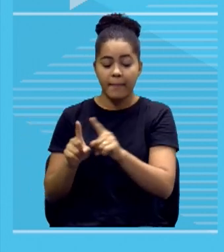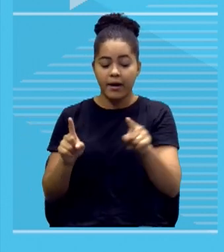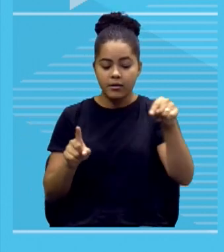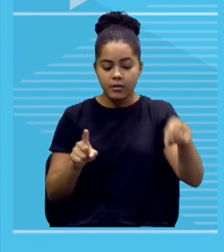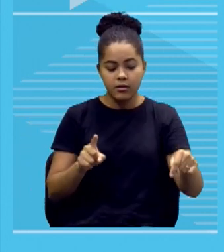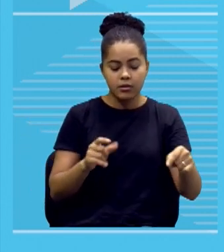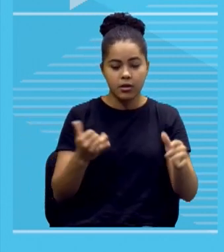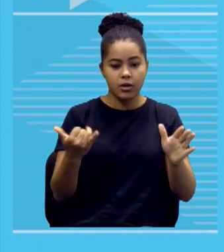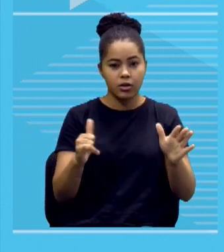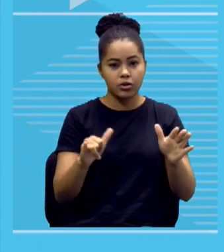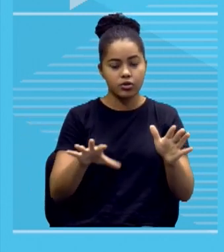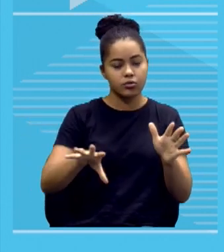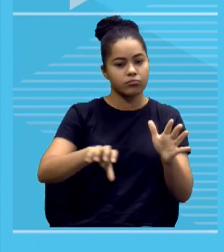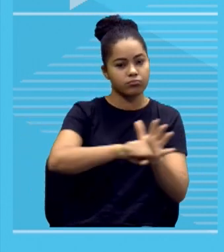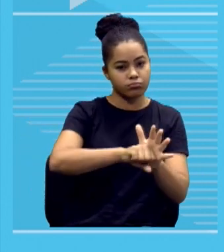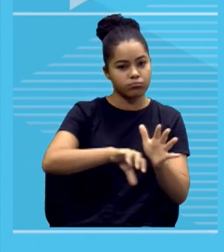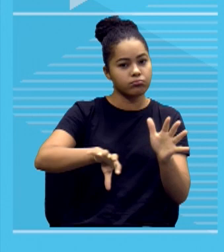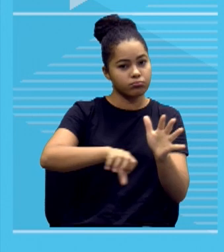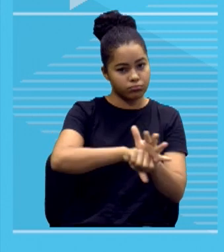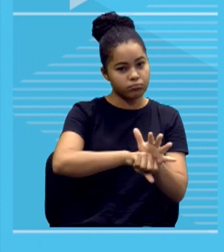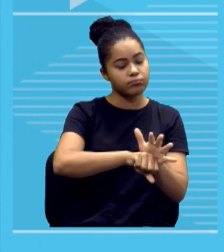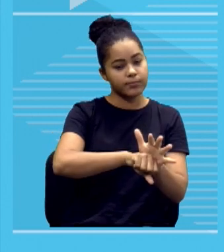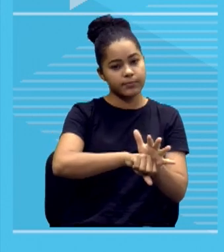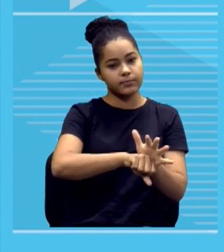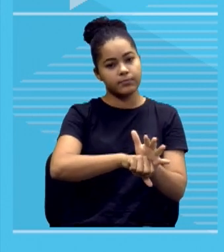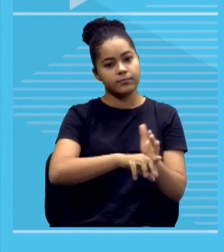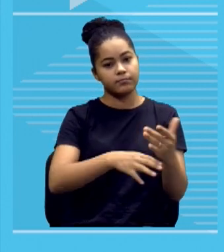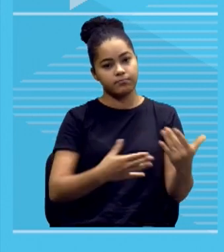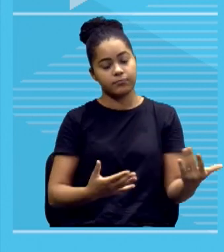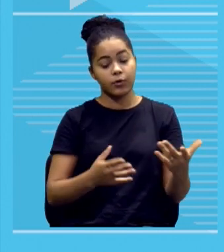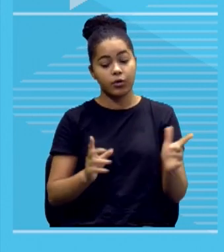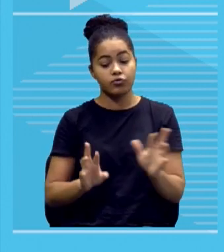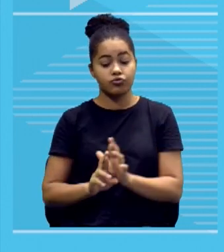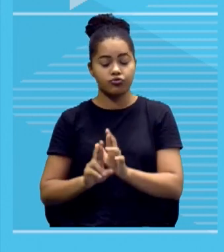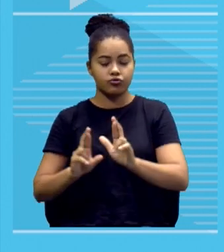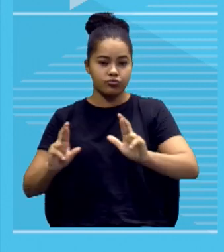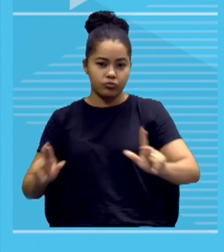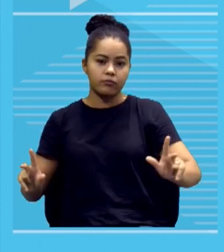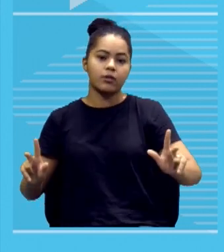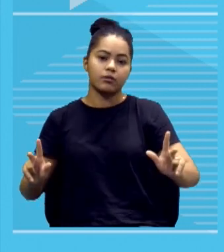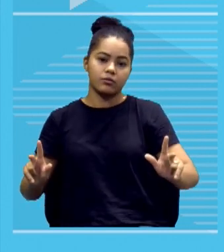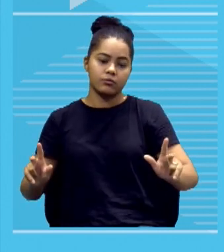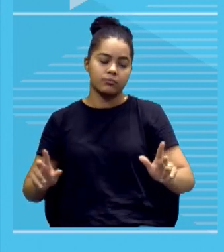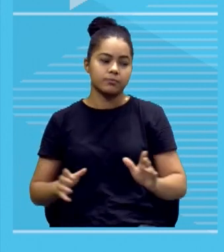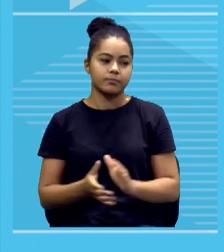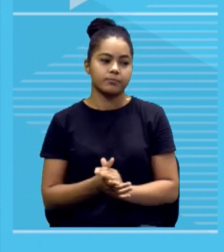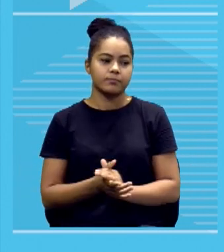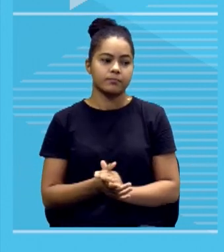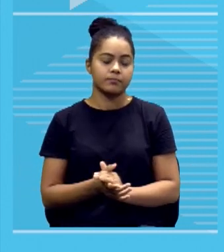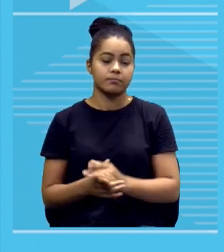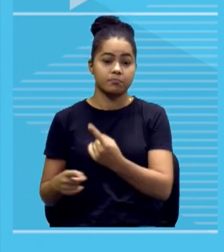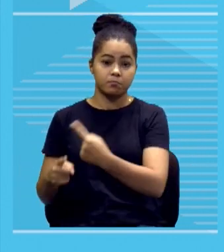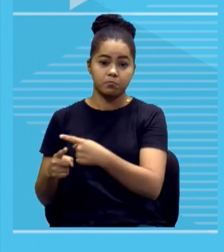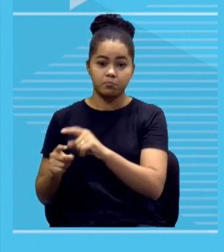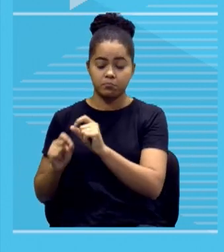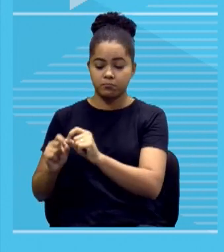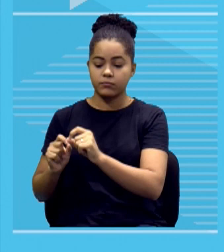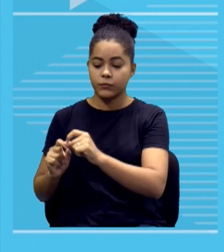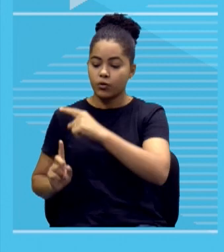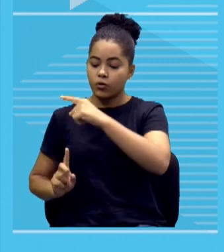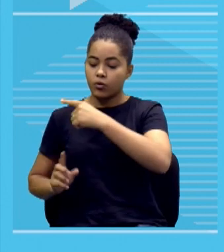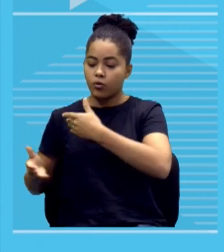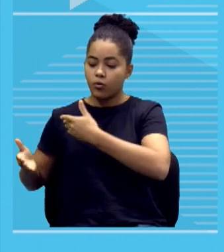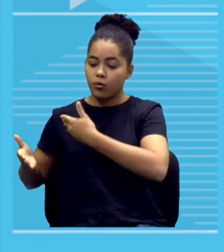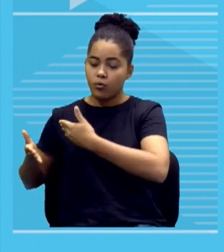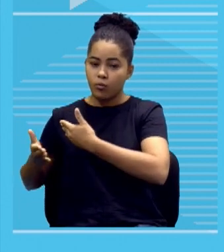elétrico vai receber o quê? Energia elétrica. Então ele é o processo inverso do gerador. Enquanto o gerador transforma qualquer tipo de